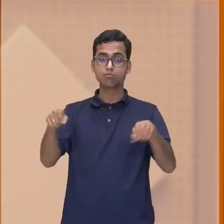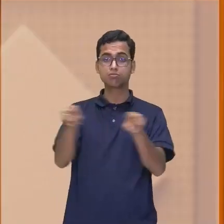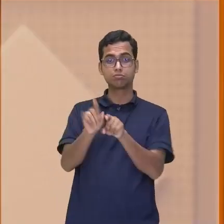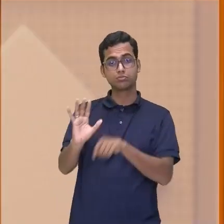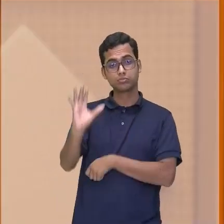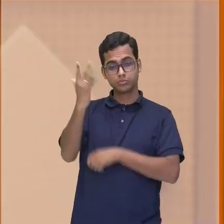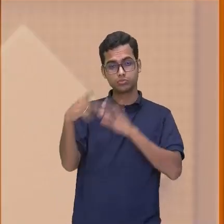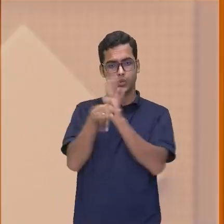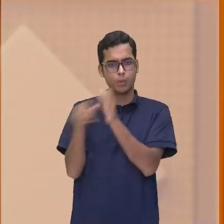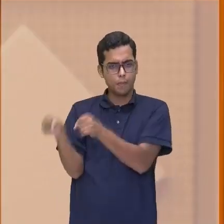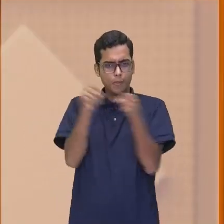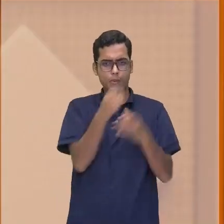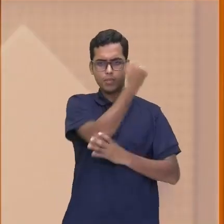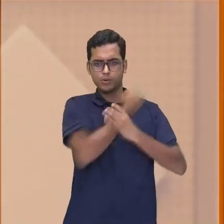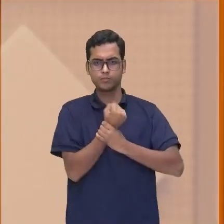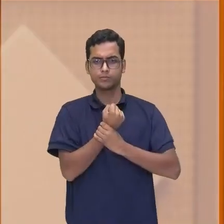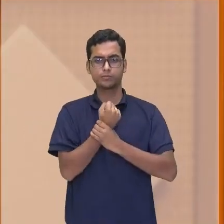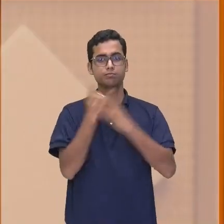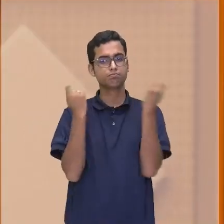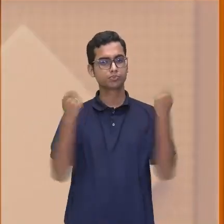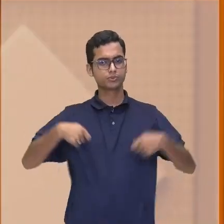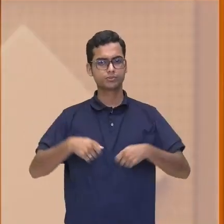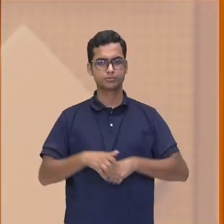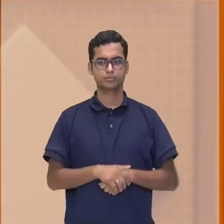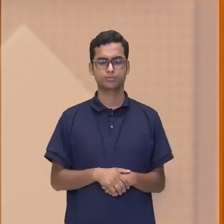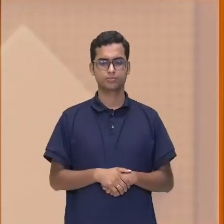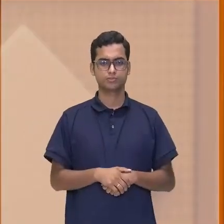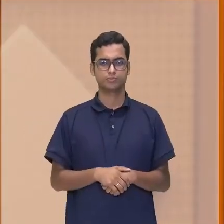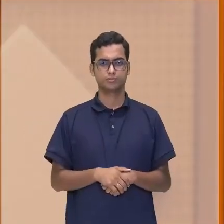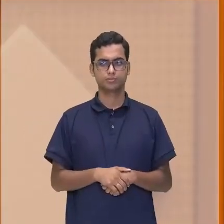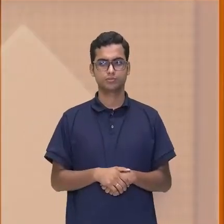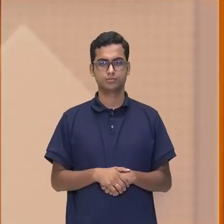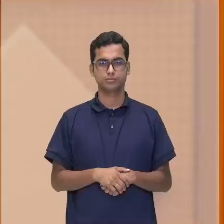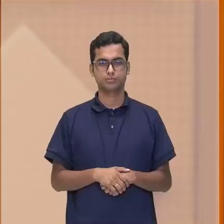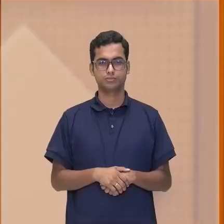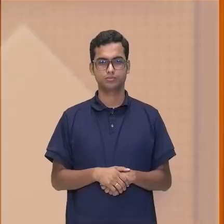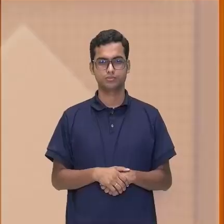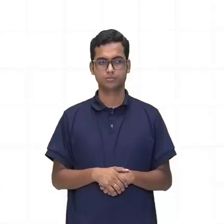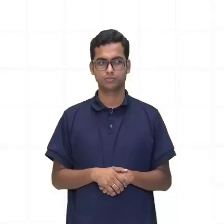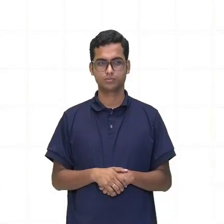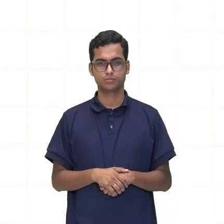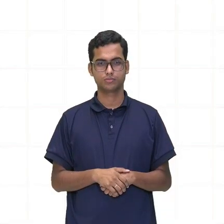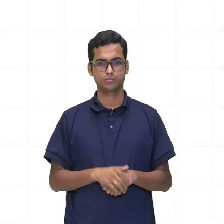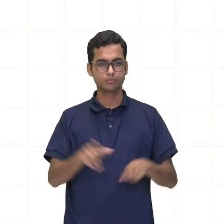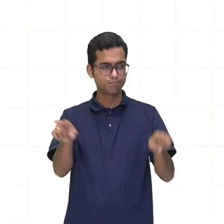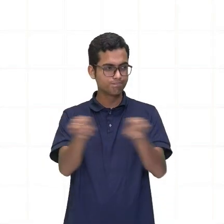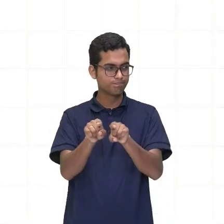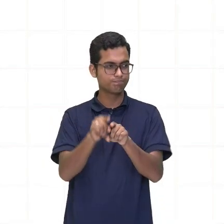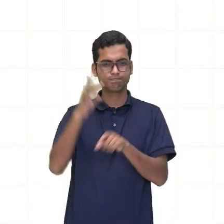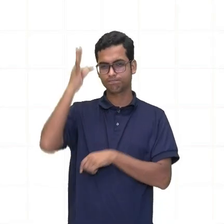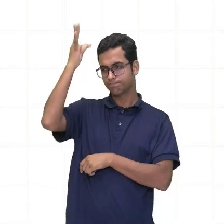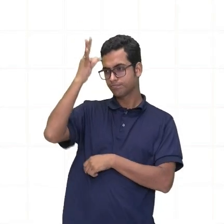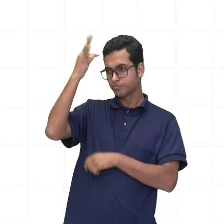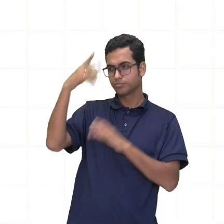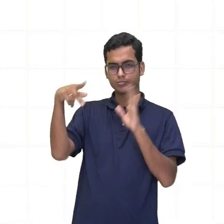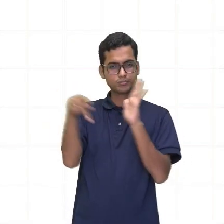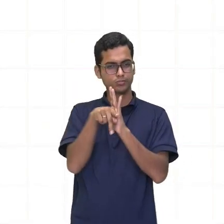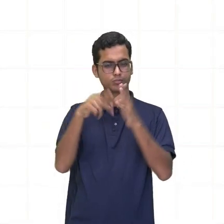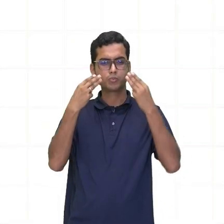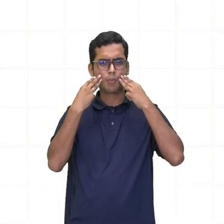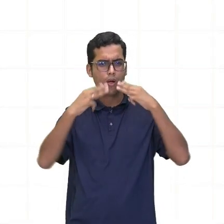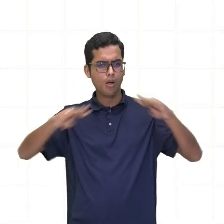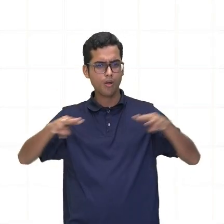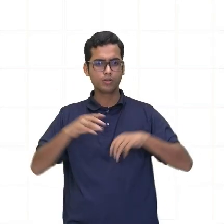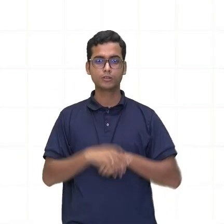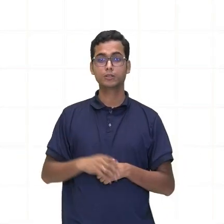do poder absolutista, certo? Continuando. A teoria política de Maquiavel fala o seguinte: